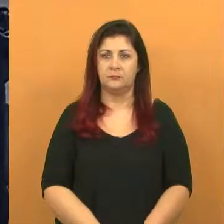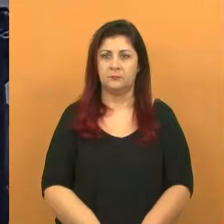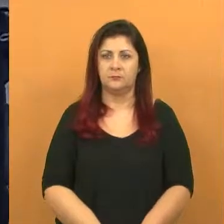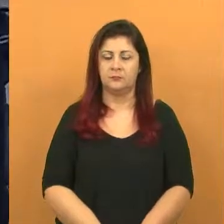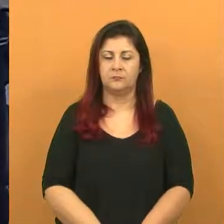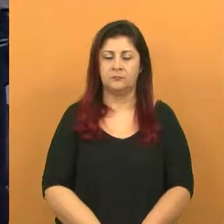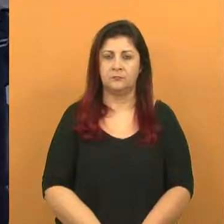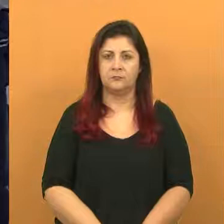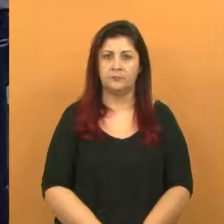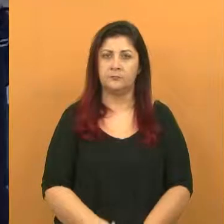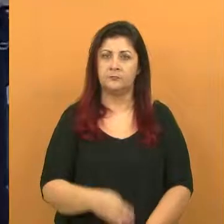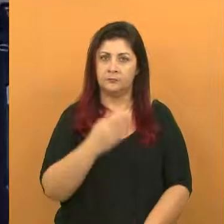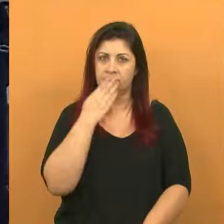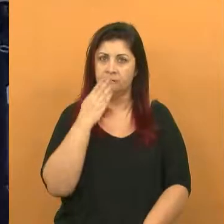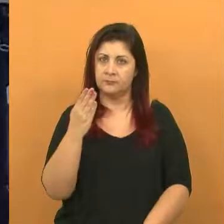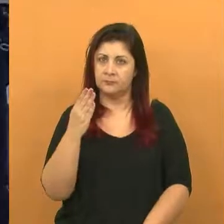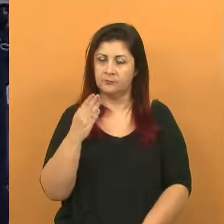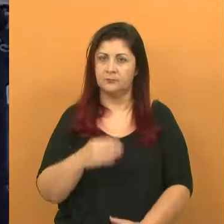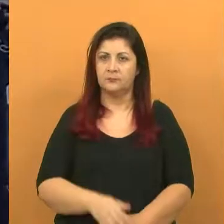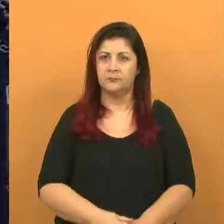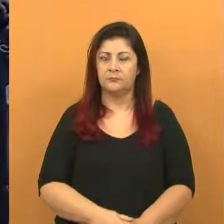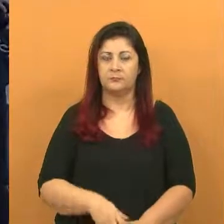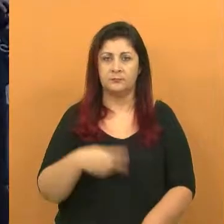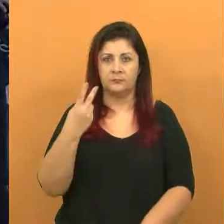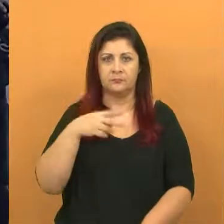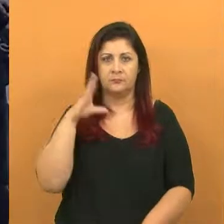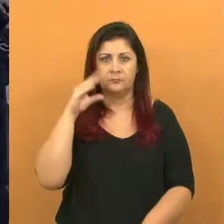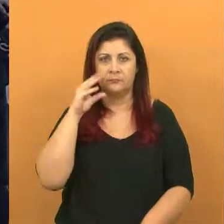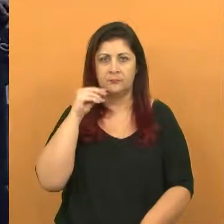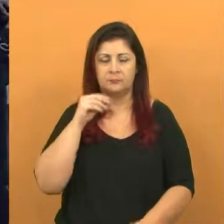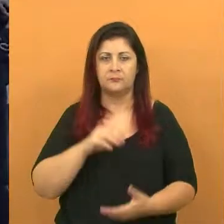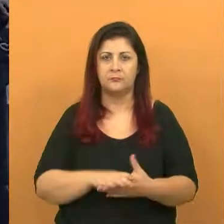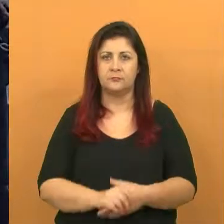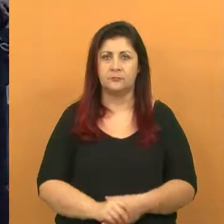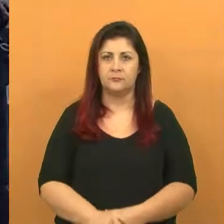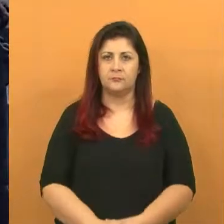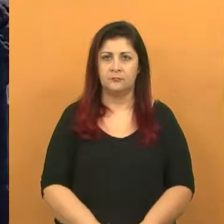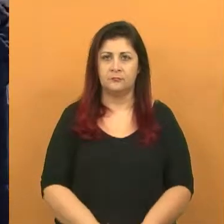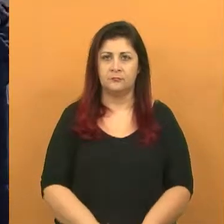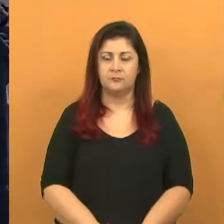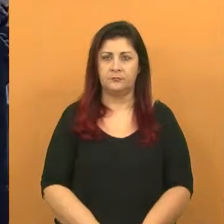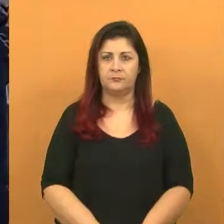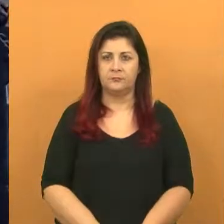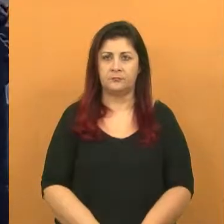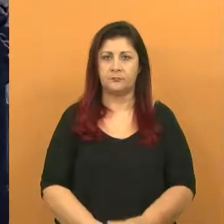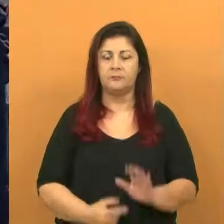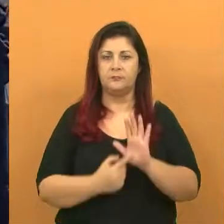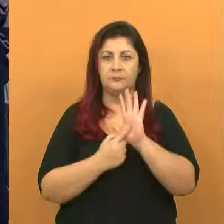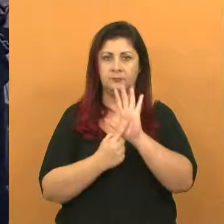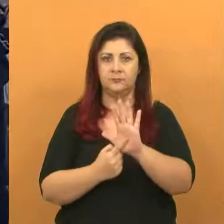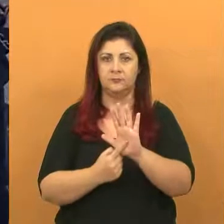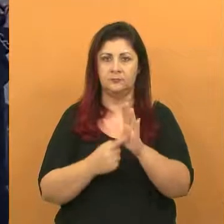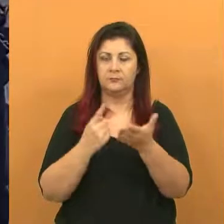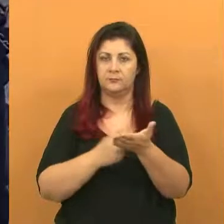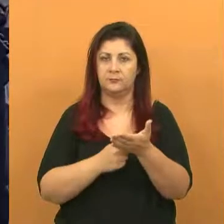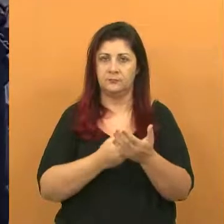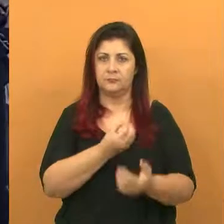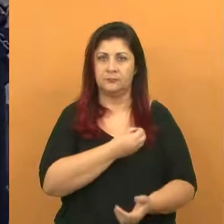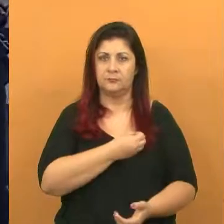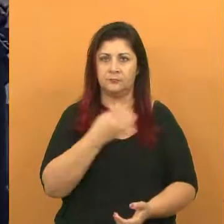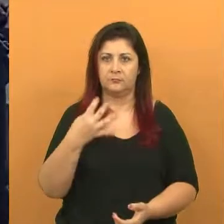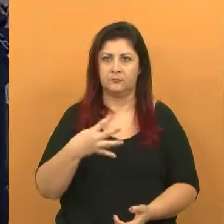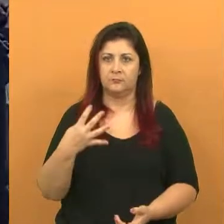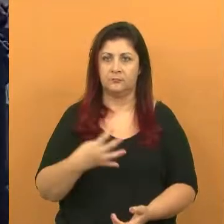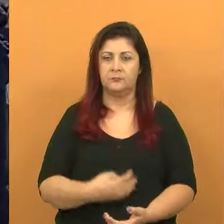Então, solicito, então, ao segundo secretário que proceda à apresentação do projeto número 4 dessa ordem do